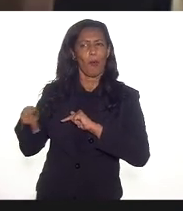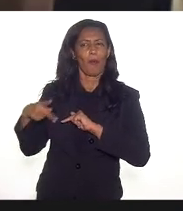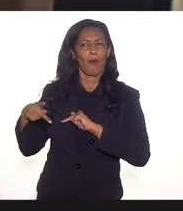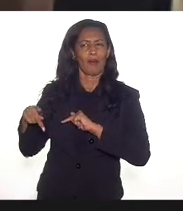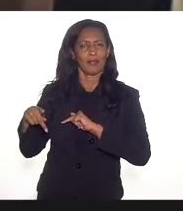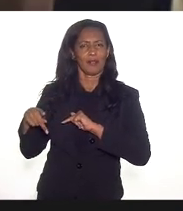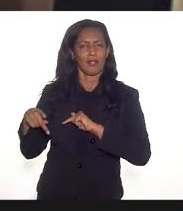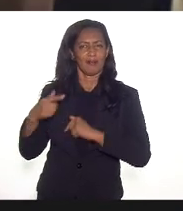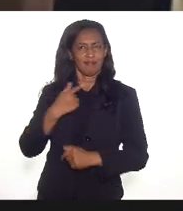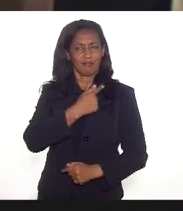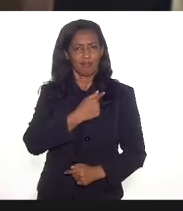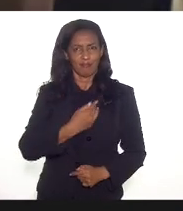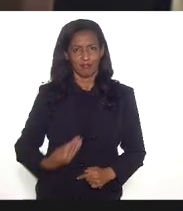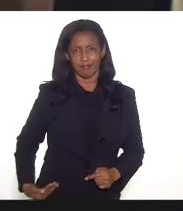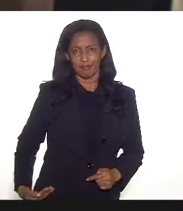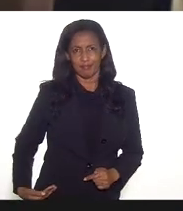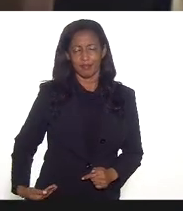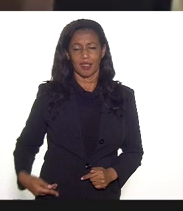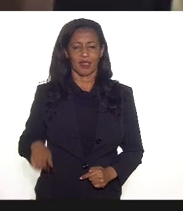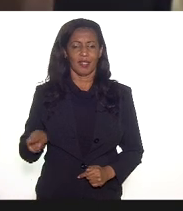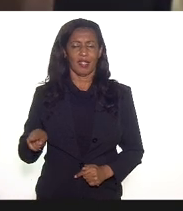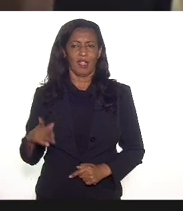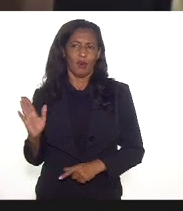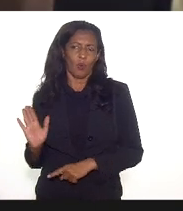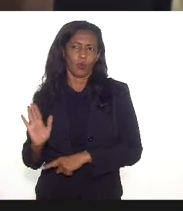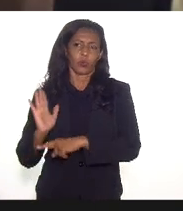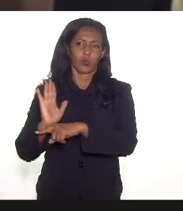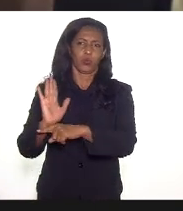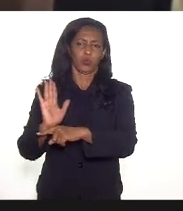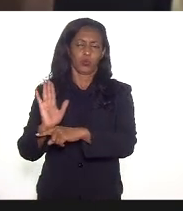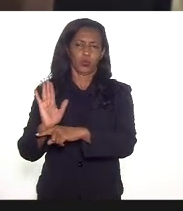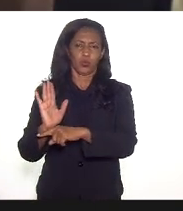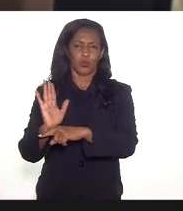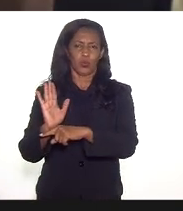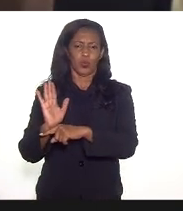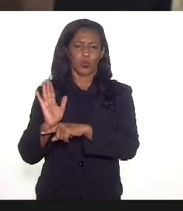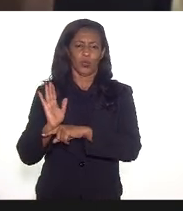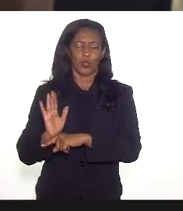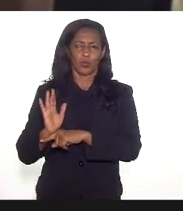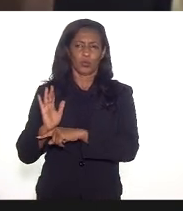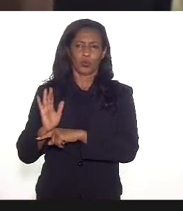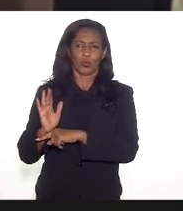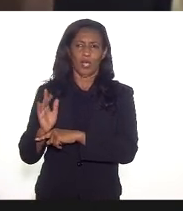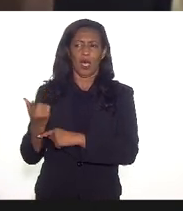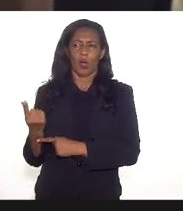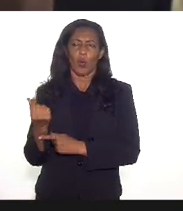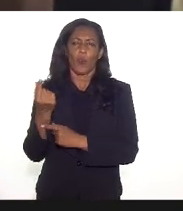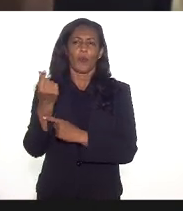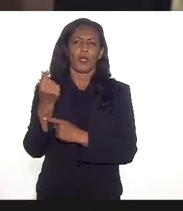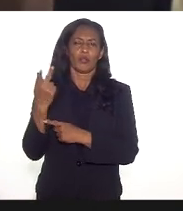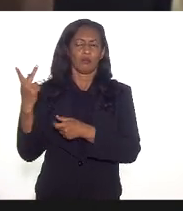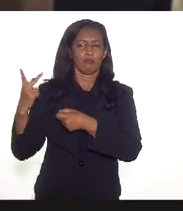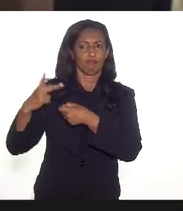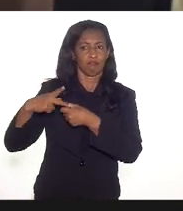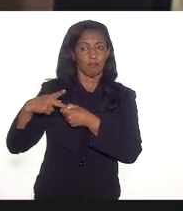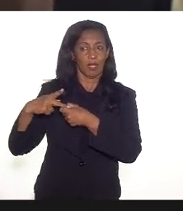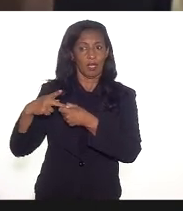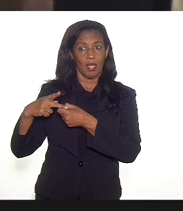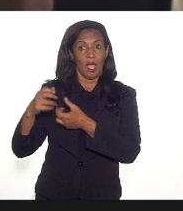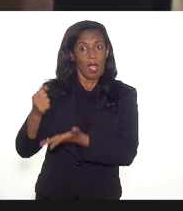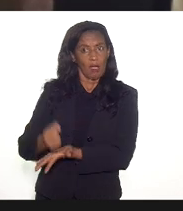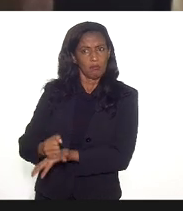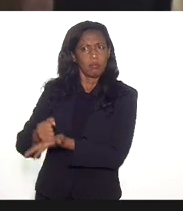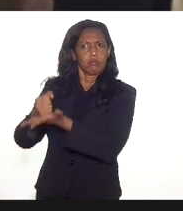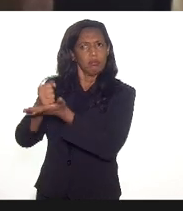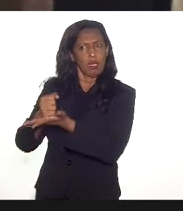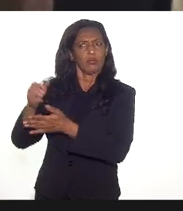pública capaz de mitigar os efeitos da volatilidade e da instabilidade do preço do barril do petróleo, garantindo a